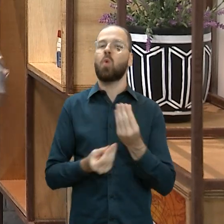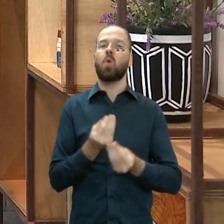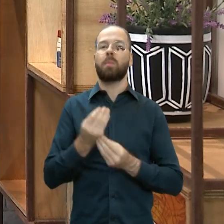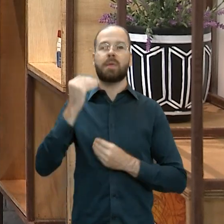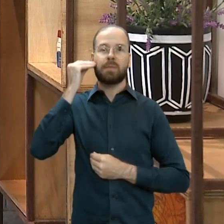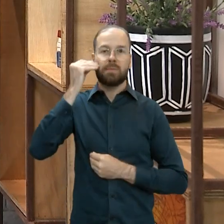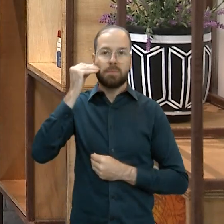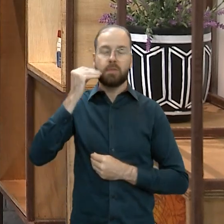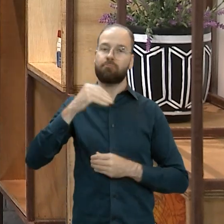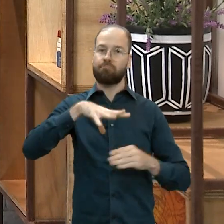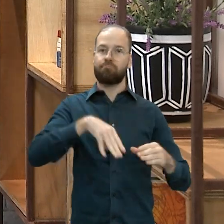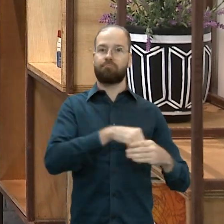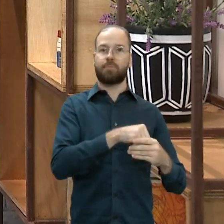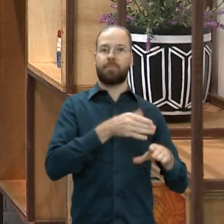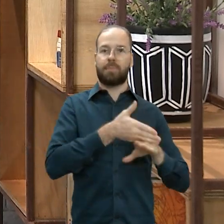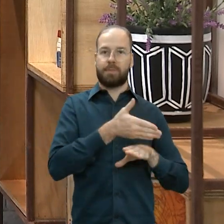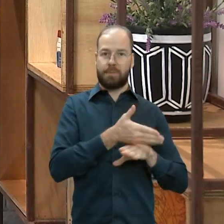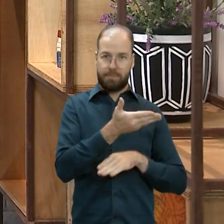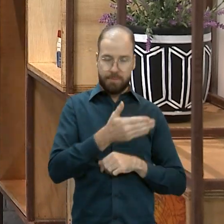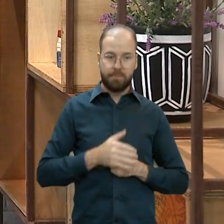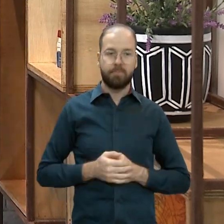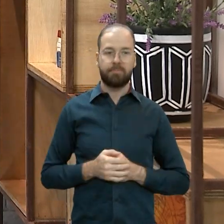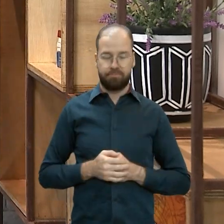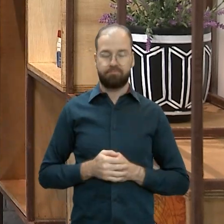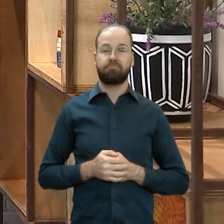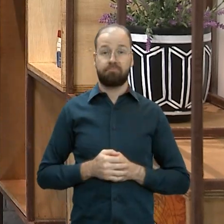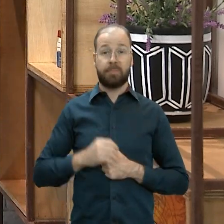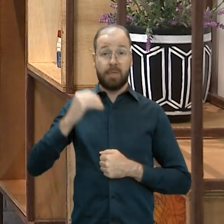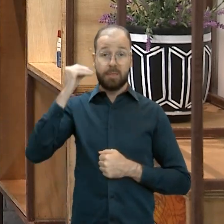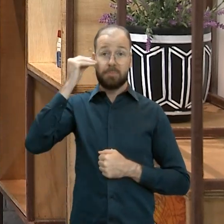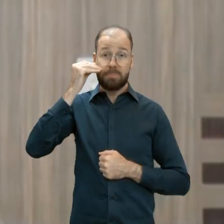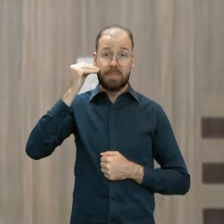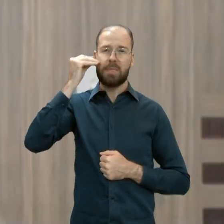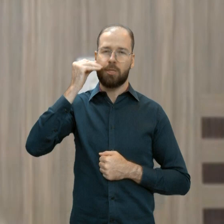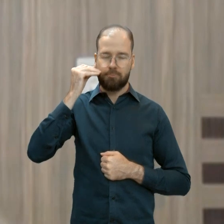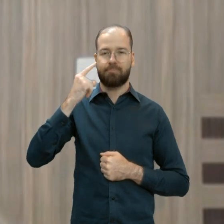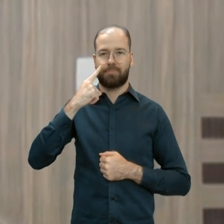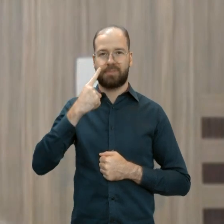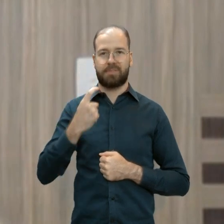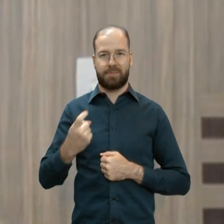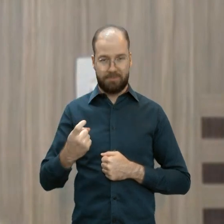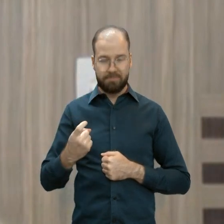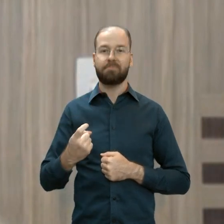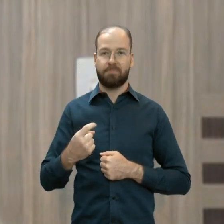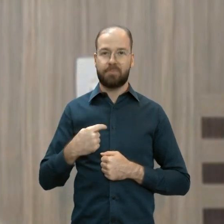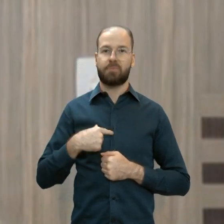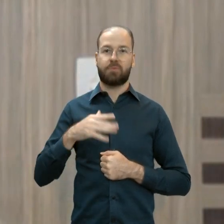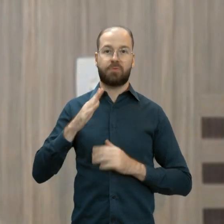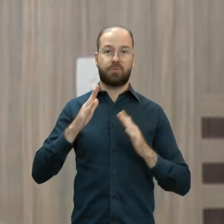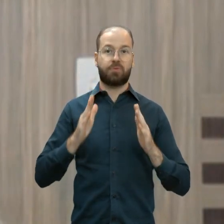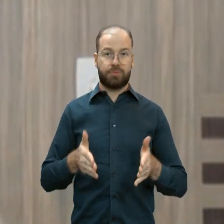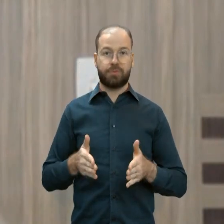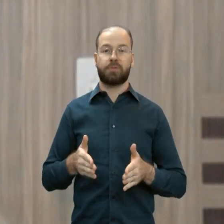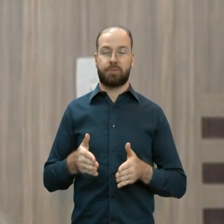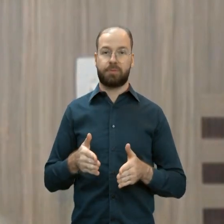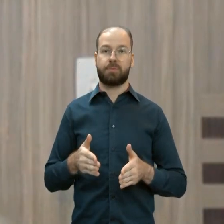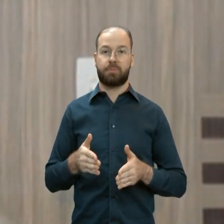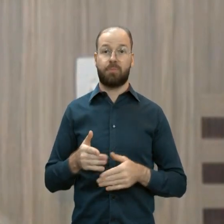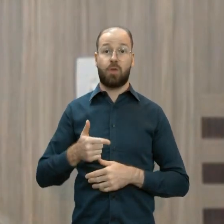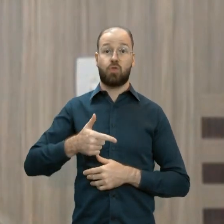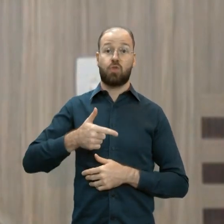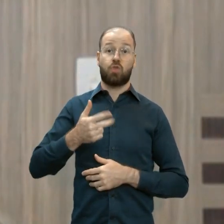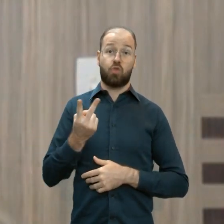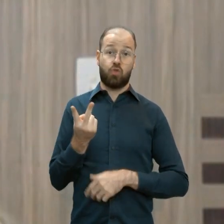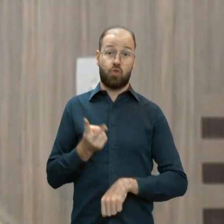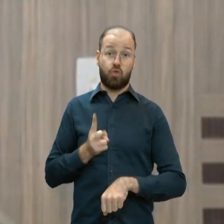participar. Então, é uma experiência muito interessante, né? Essa é a segunda vez que